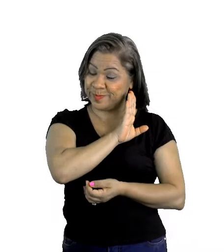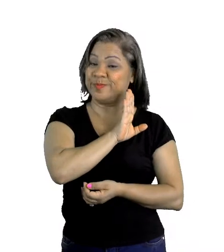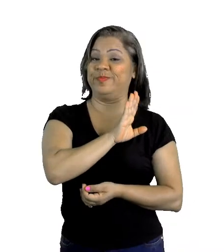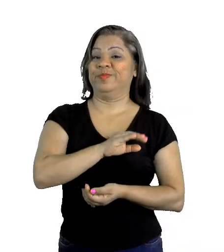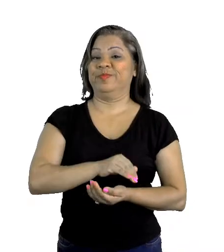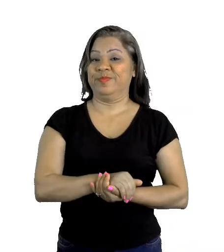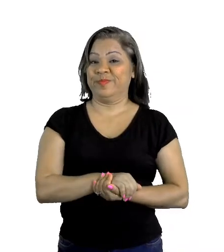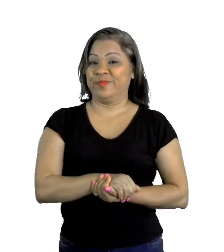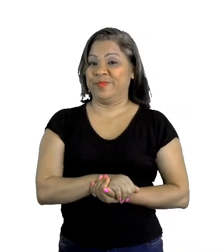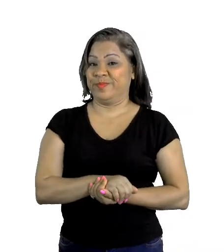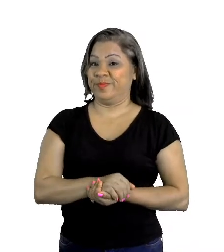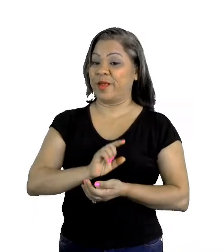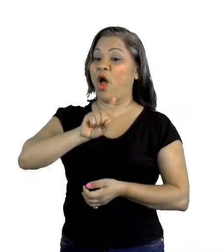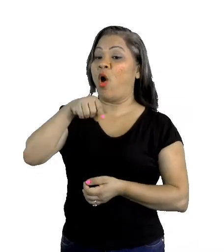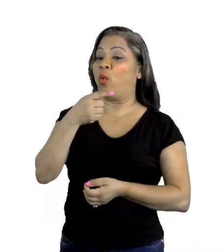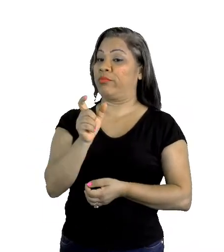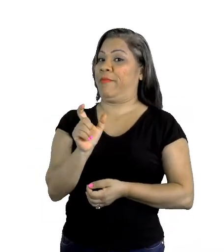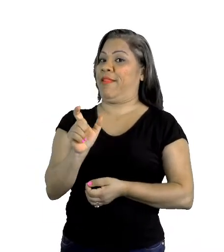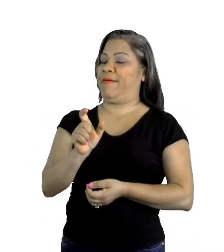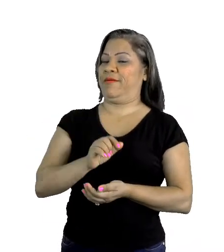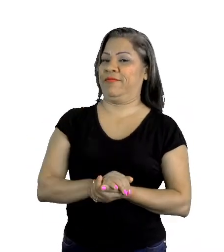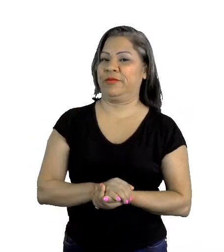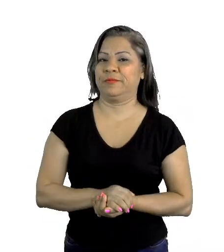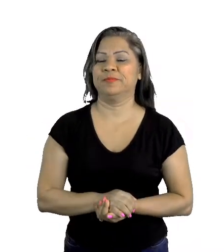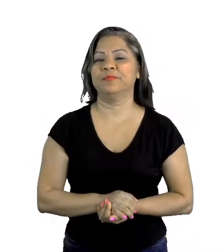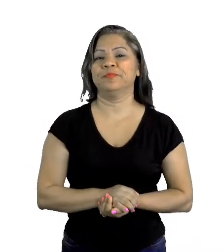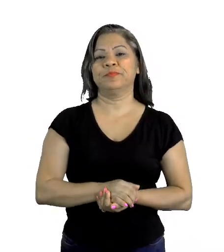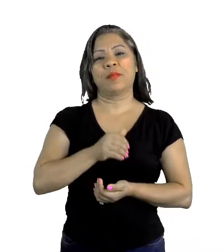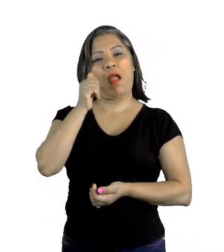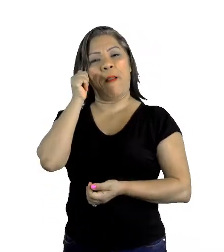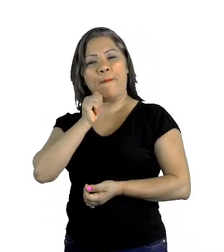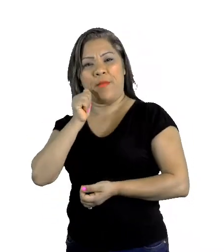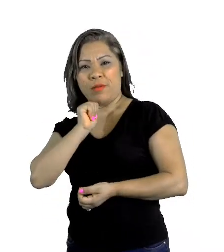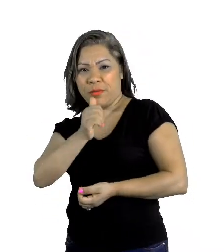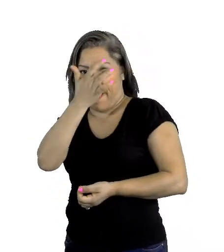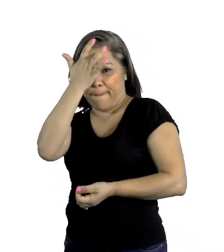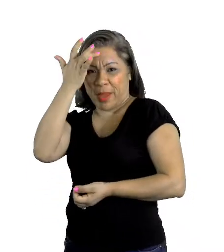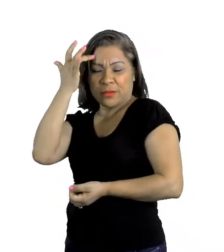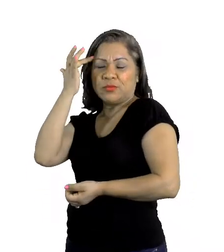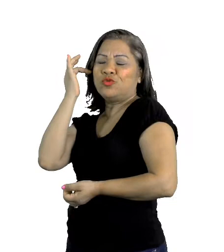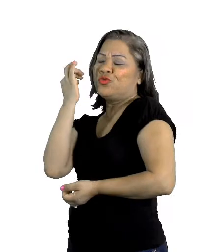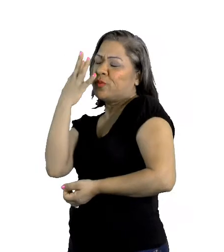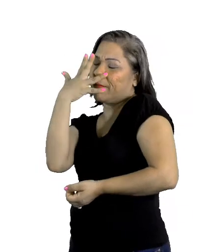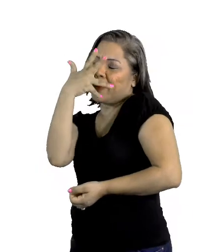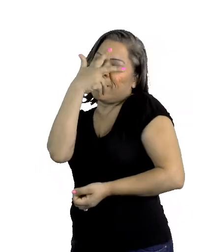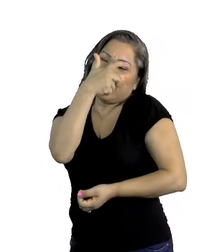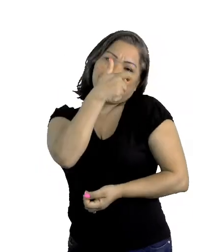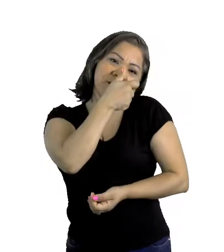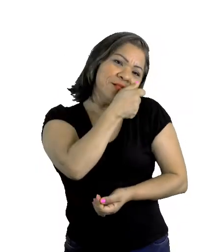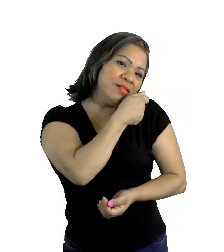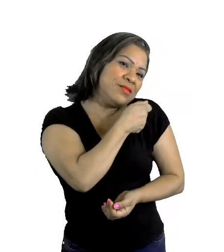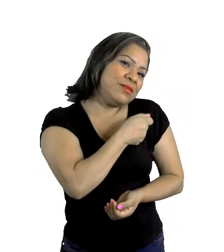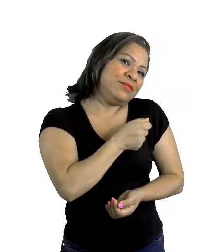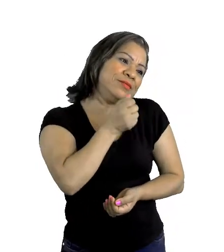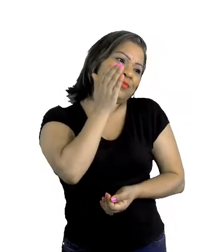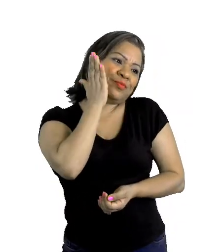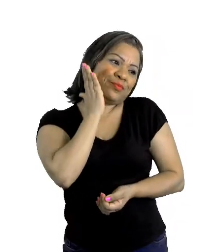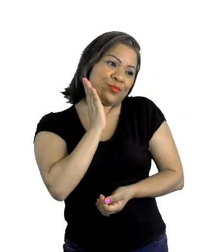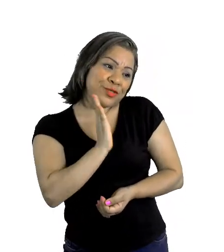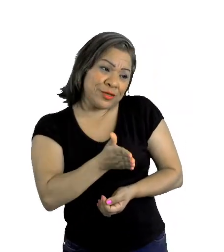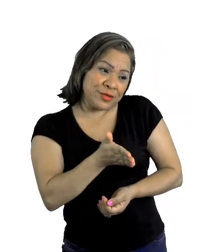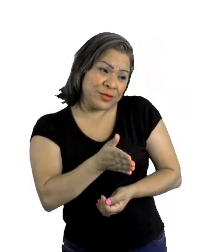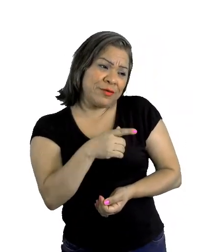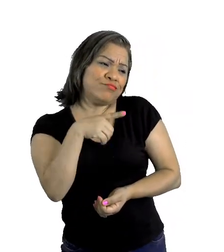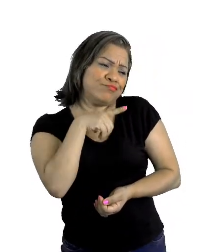né? Outra palavra destacada. A menina, a pessoa mais linda que ele já